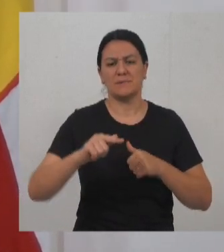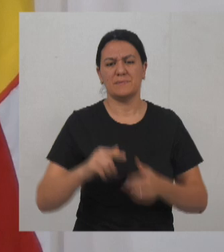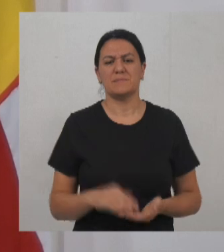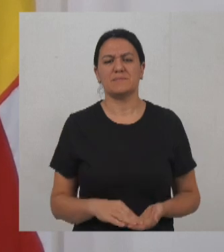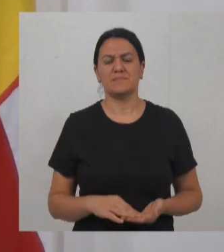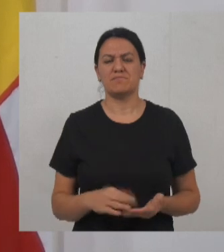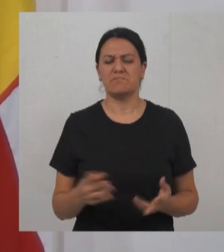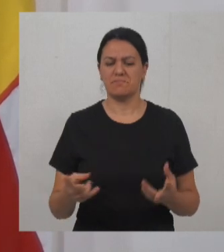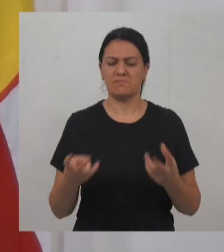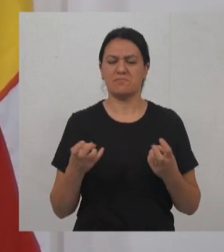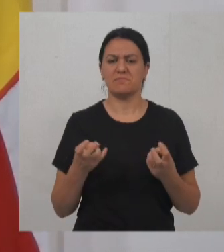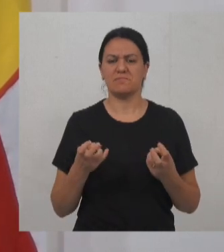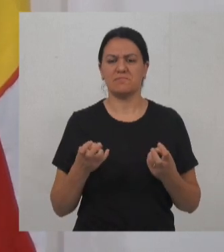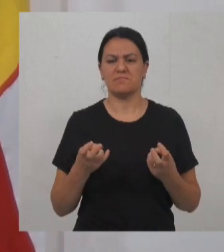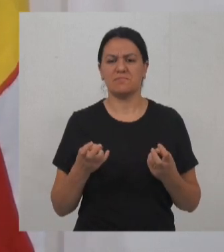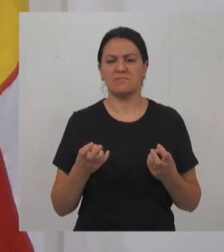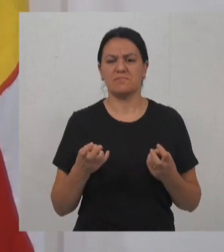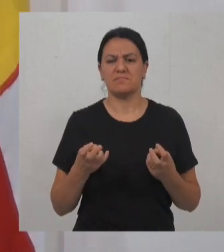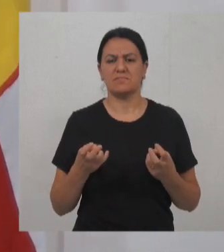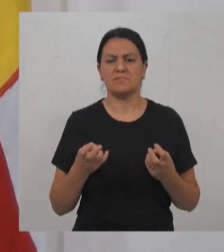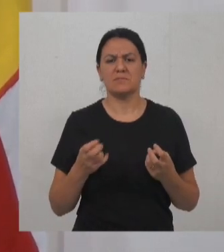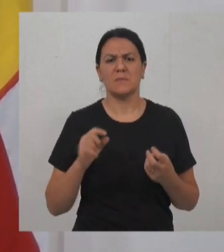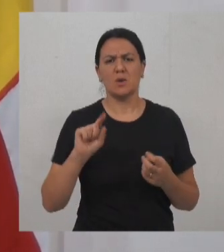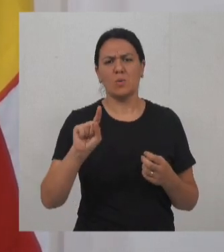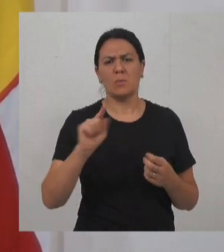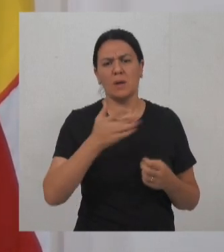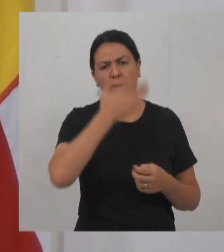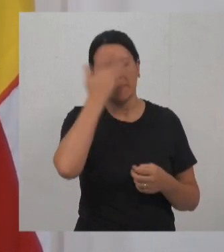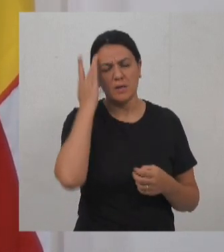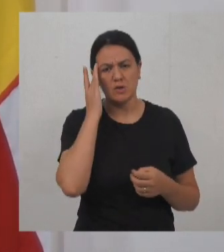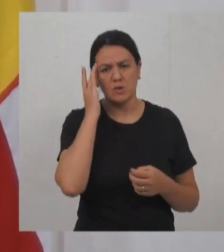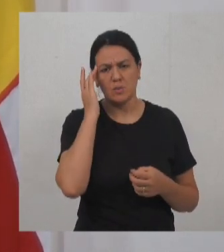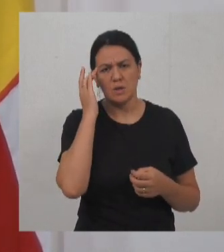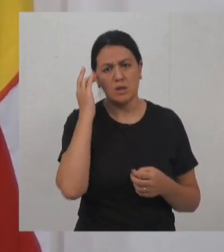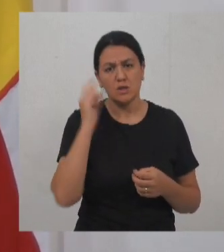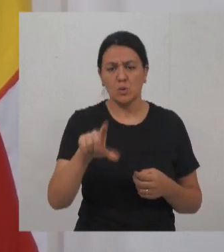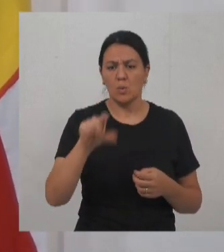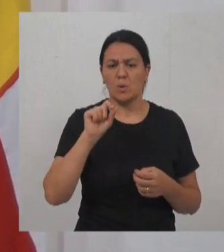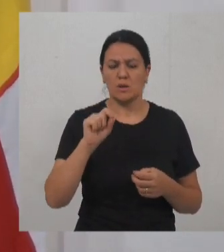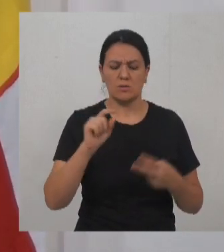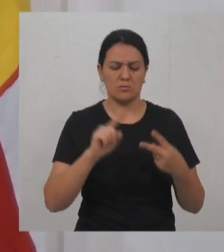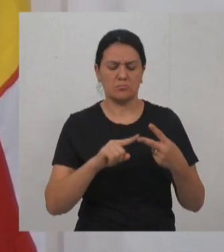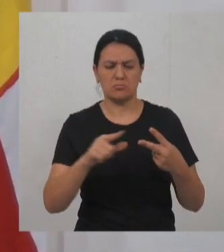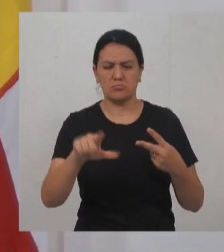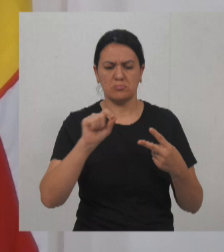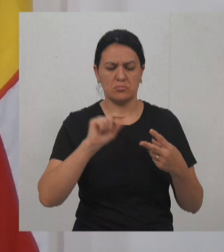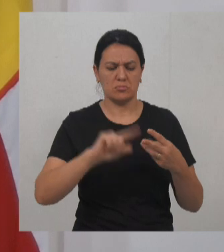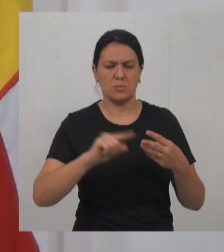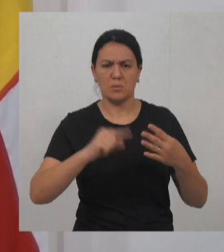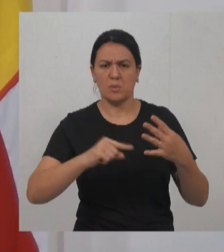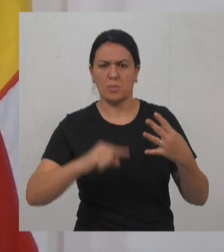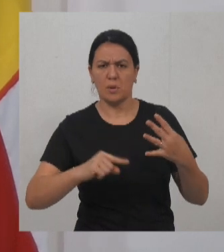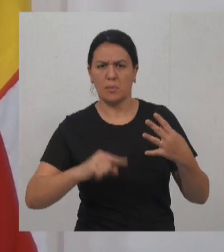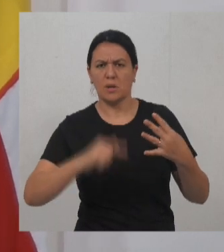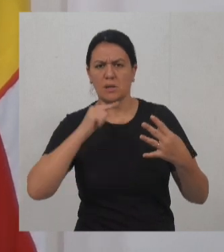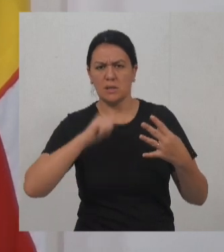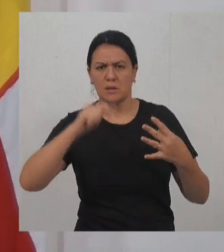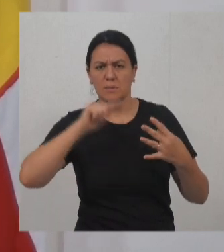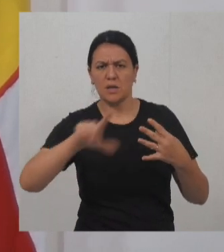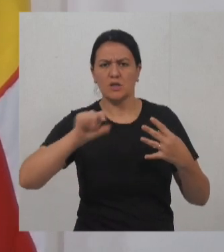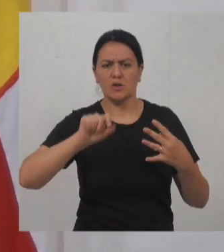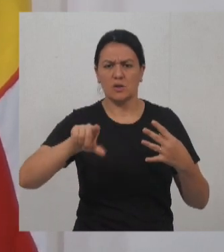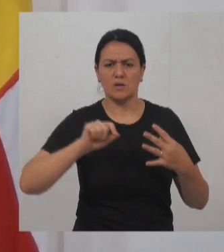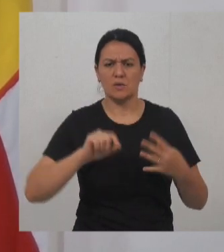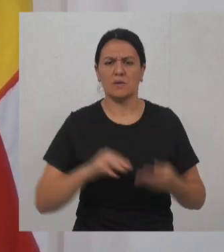percebi que um jurado foi sorteado, na segunda semana também, na terceira, na quarta, e, como todos